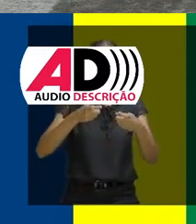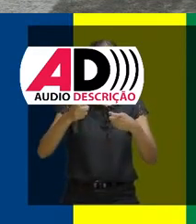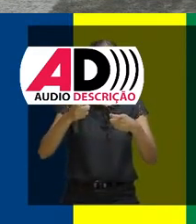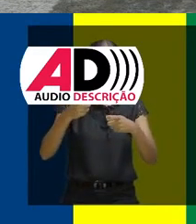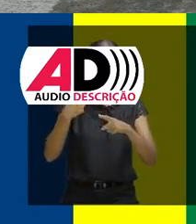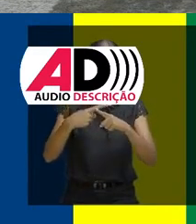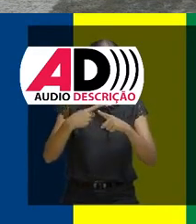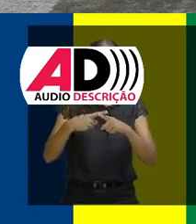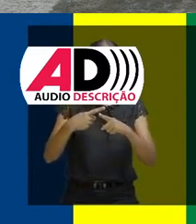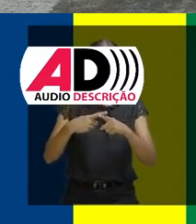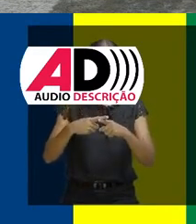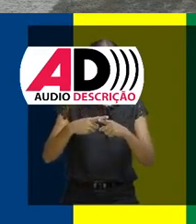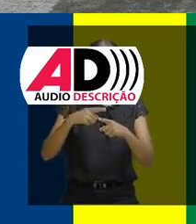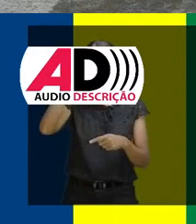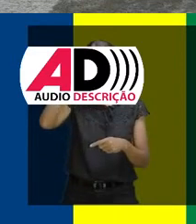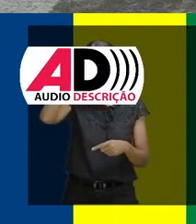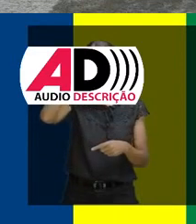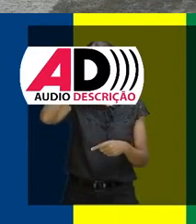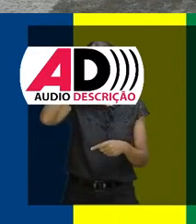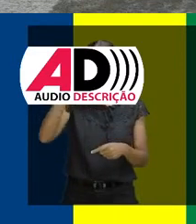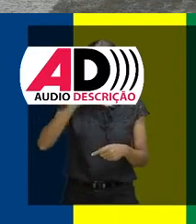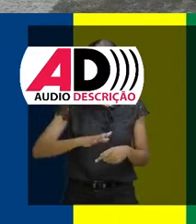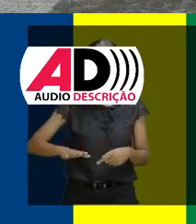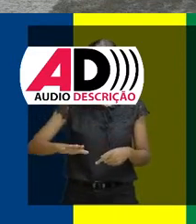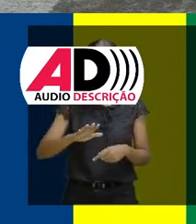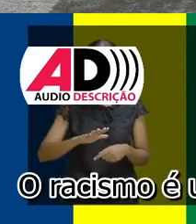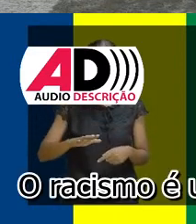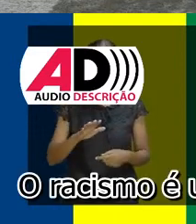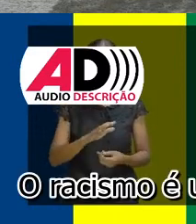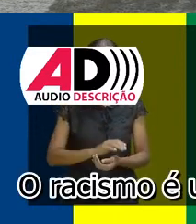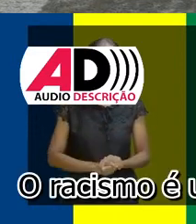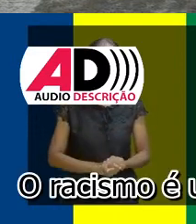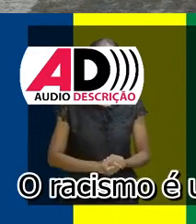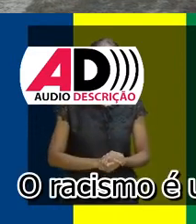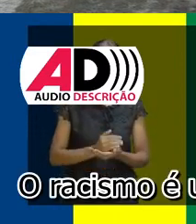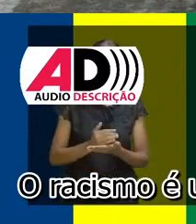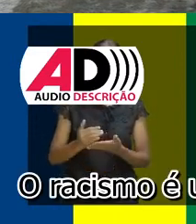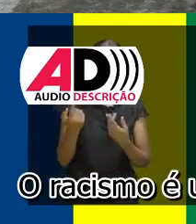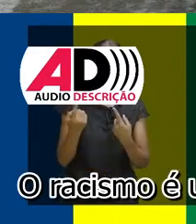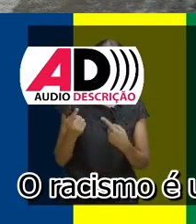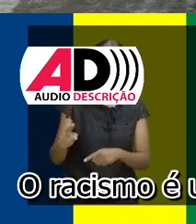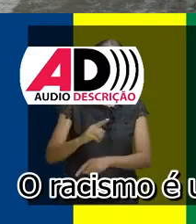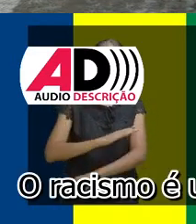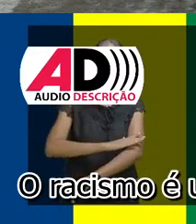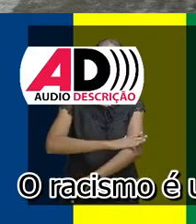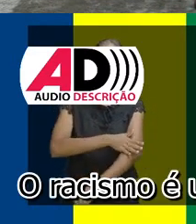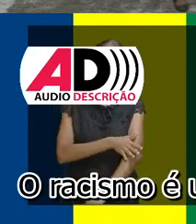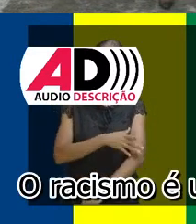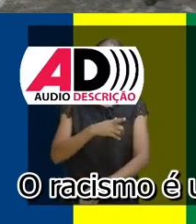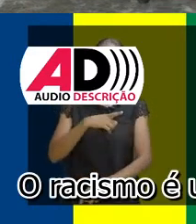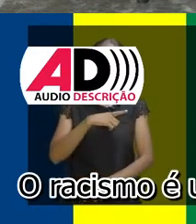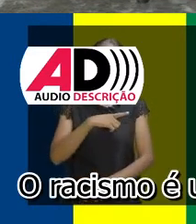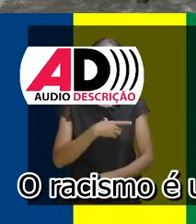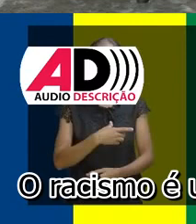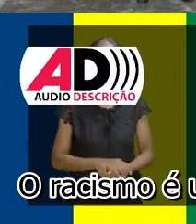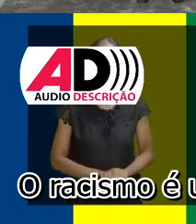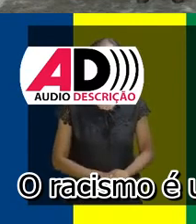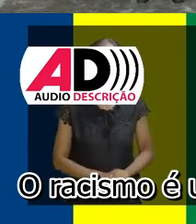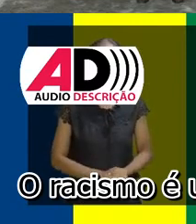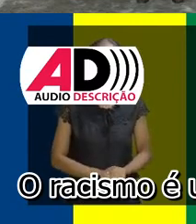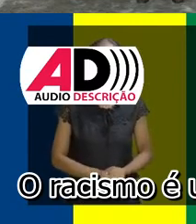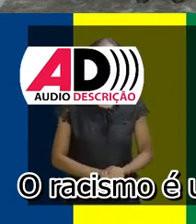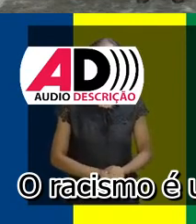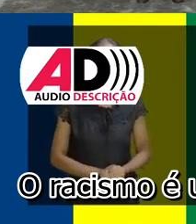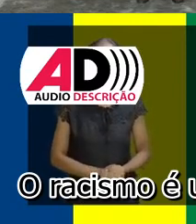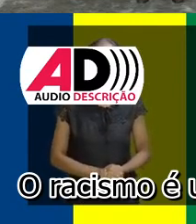ser foram alvo desta criação nefasta. Não é? O racismo é uma aberração, uma ideia que se implementa